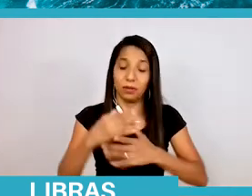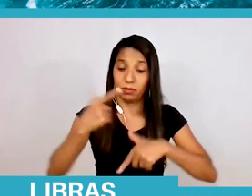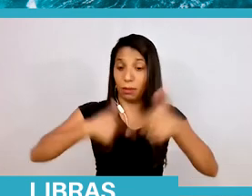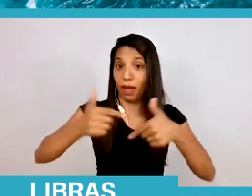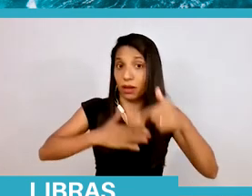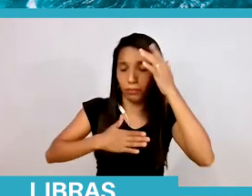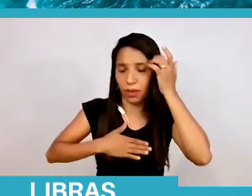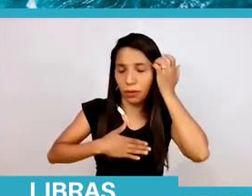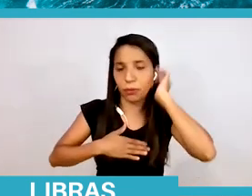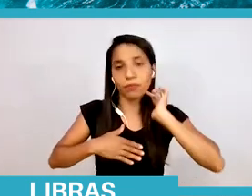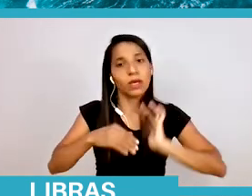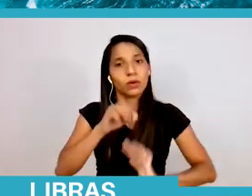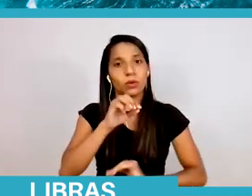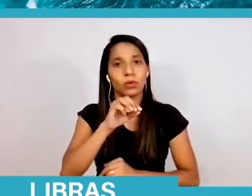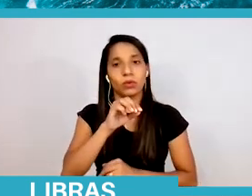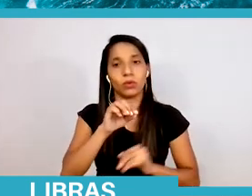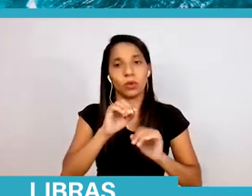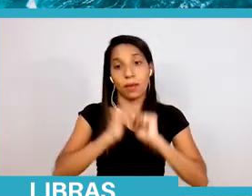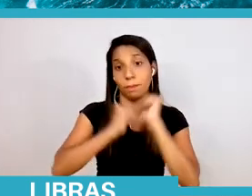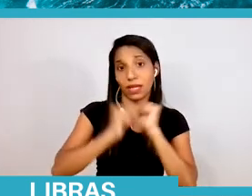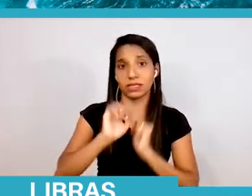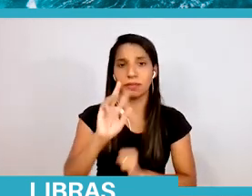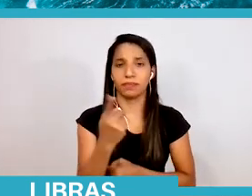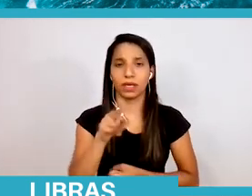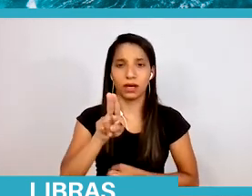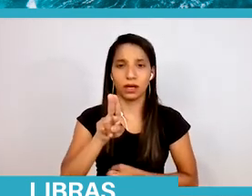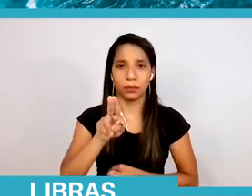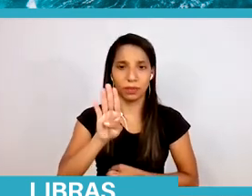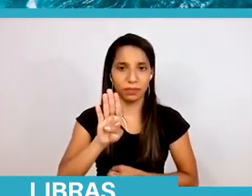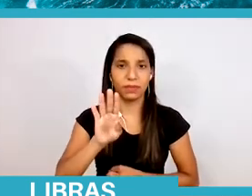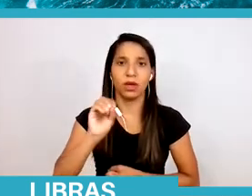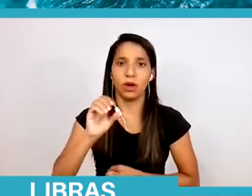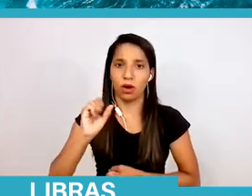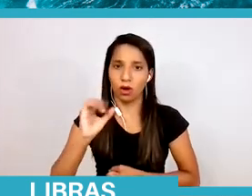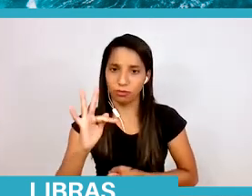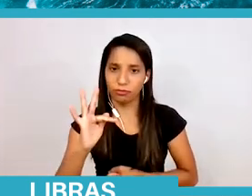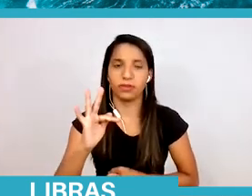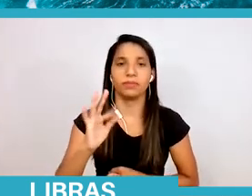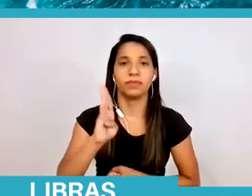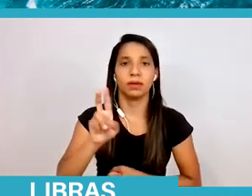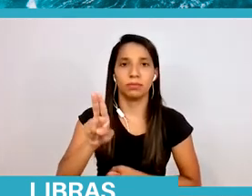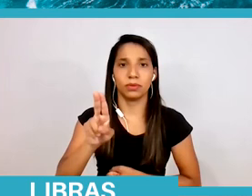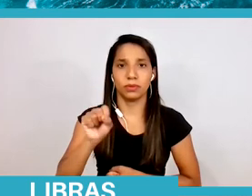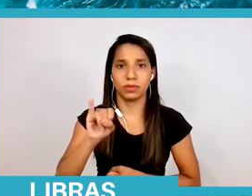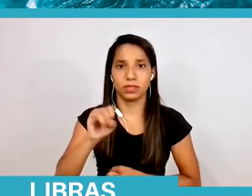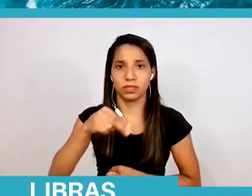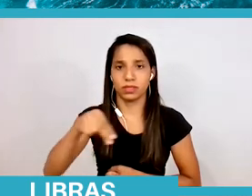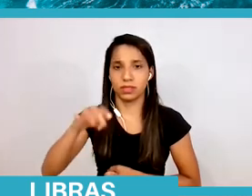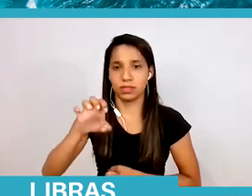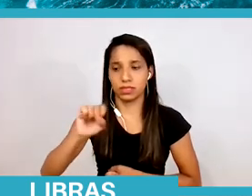educação. Então, a gente começou com R$ 0 de investimento financeiro. A gente começou o um